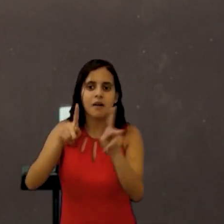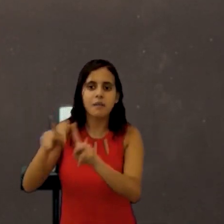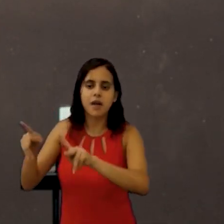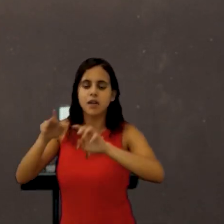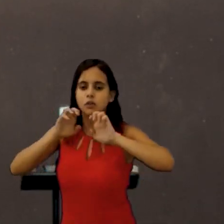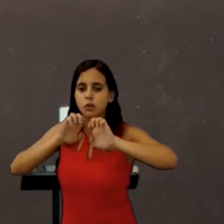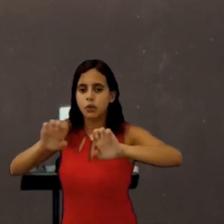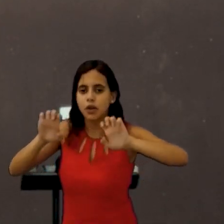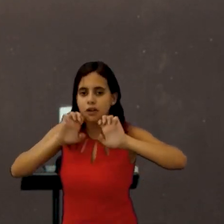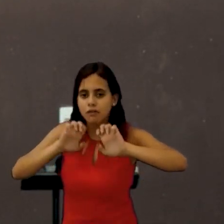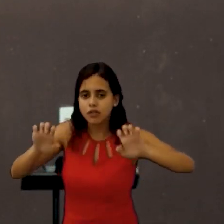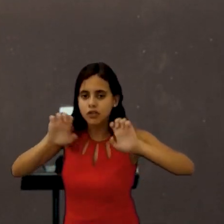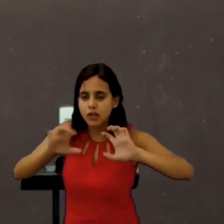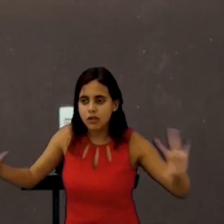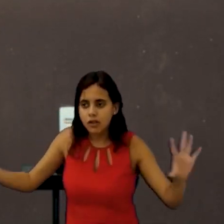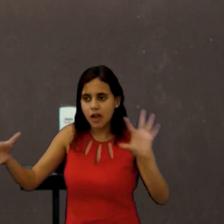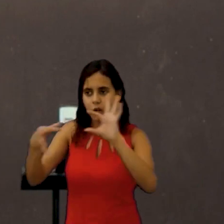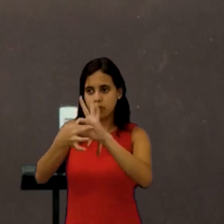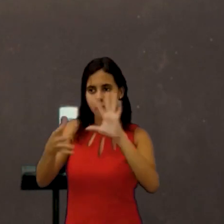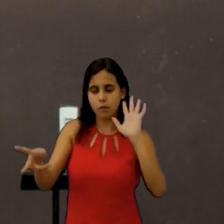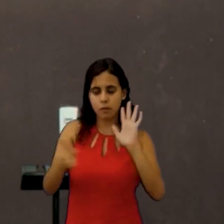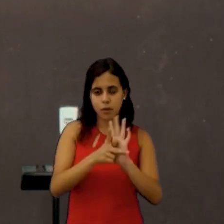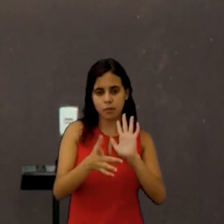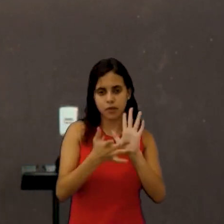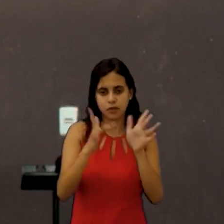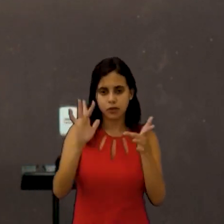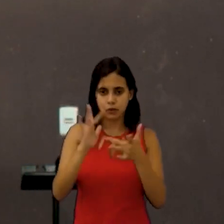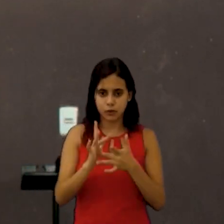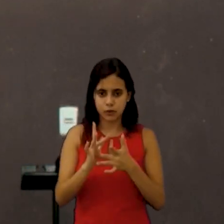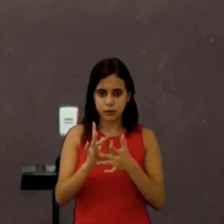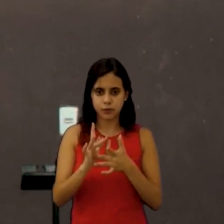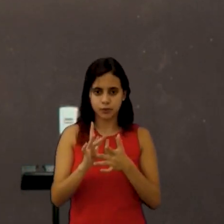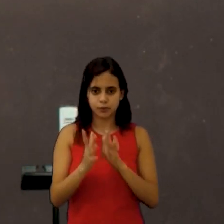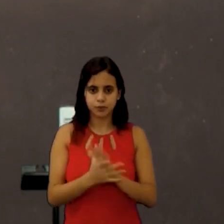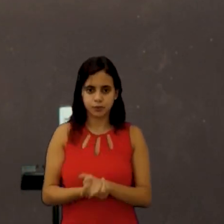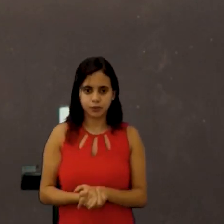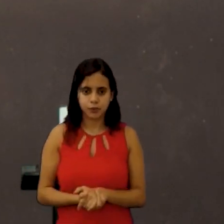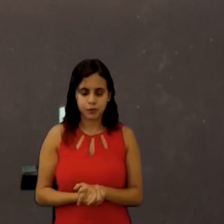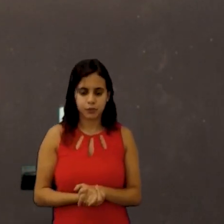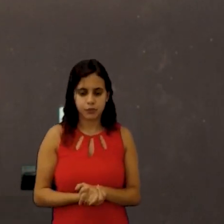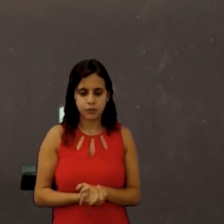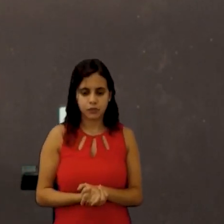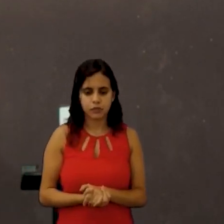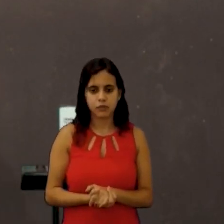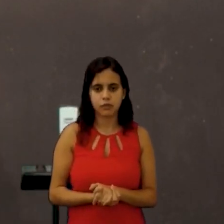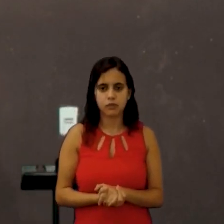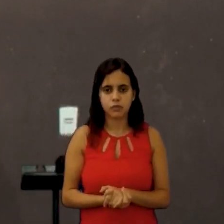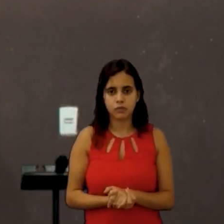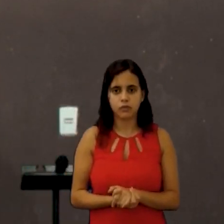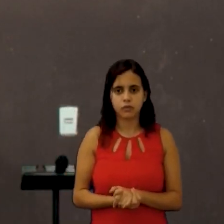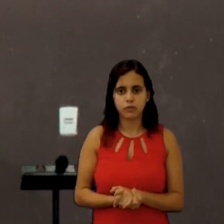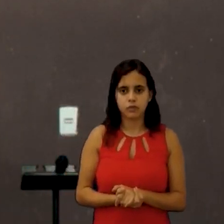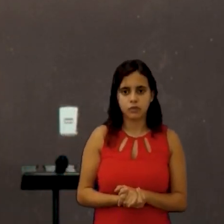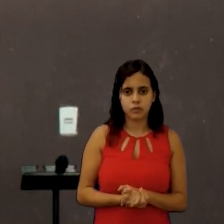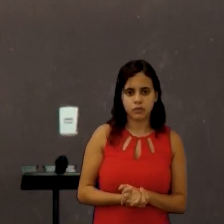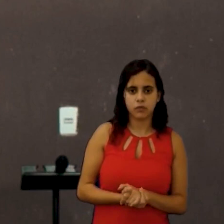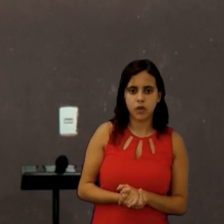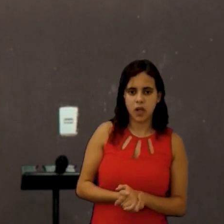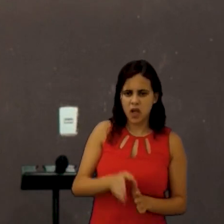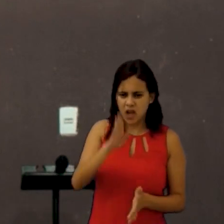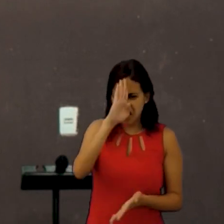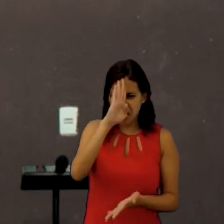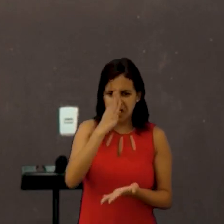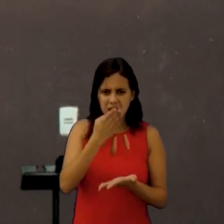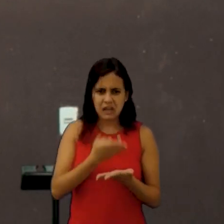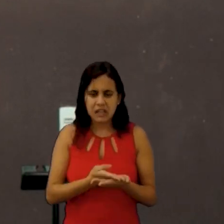da reconciliação. Ele diz, não levando em conta os pecados dos seres humanos e nos confiando a palavra